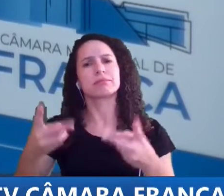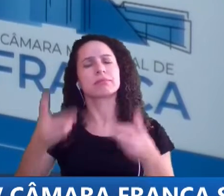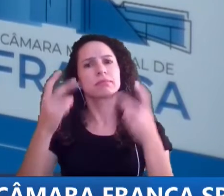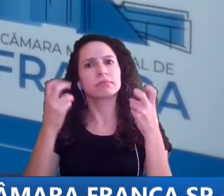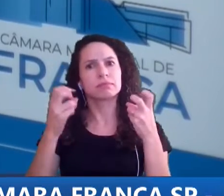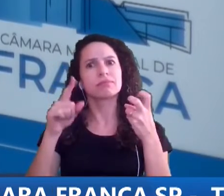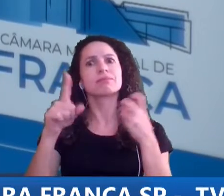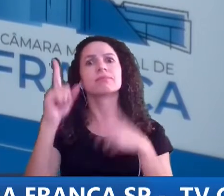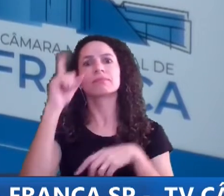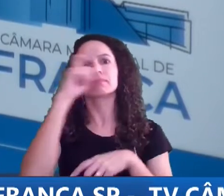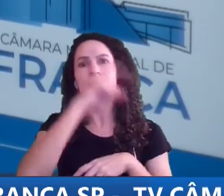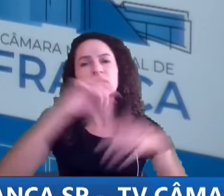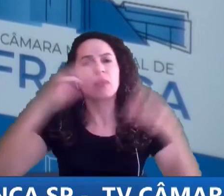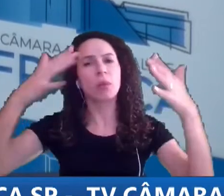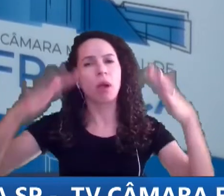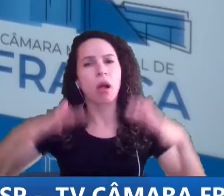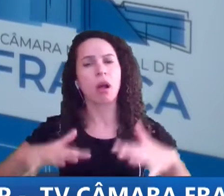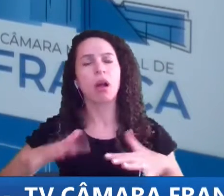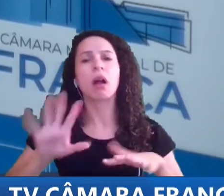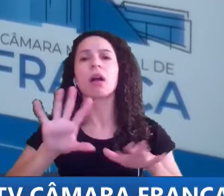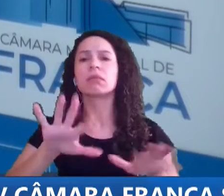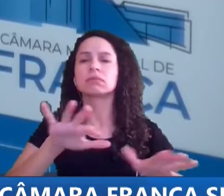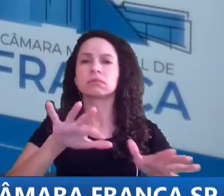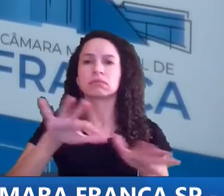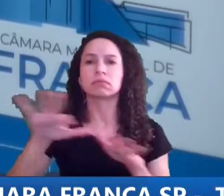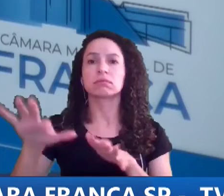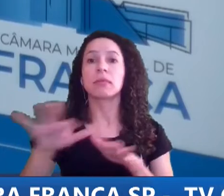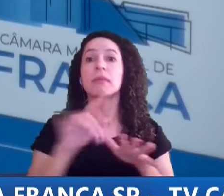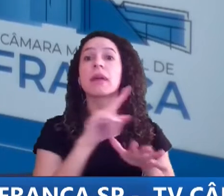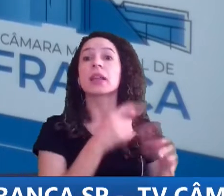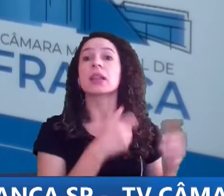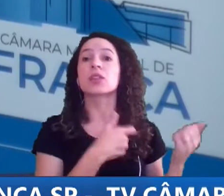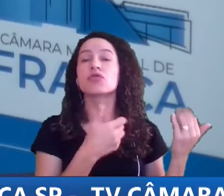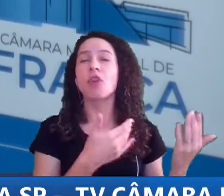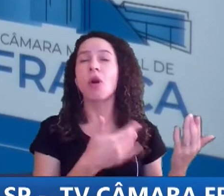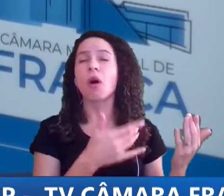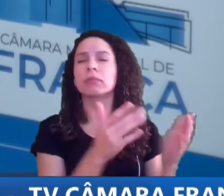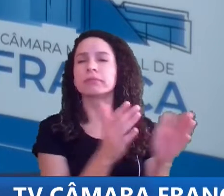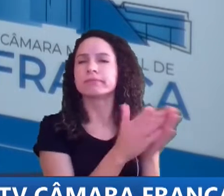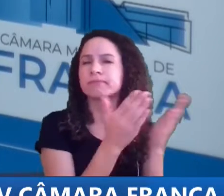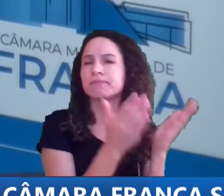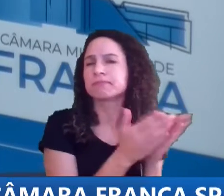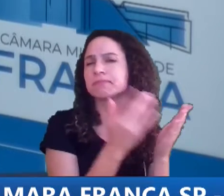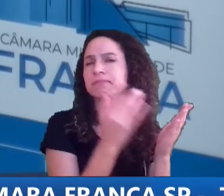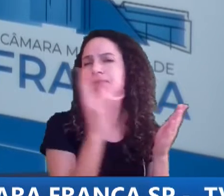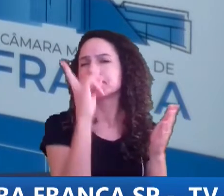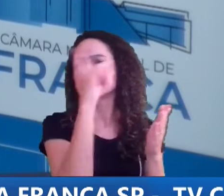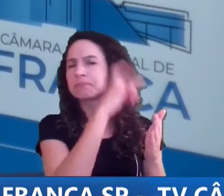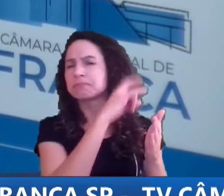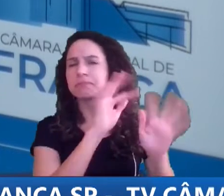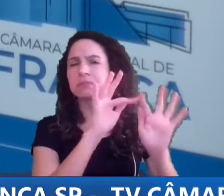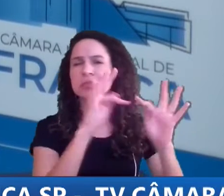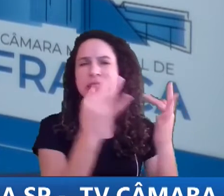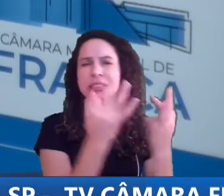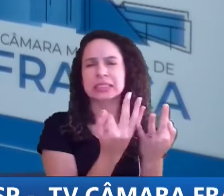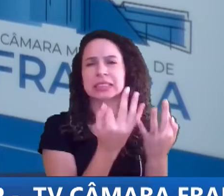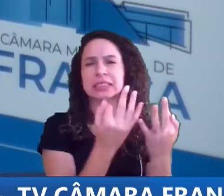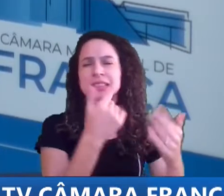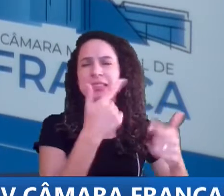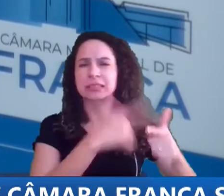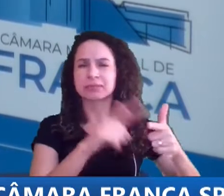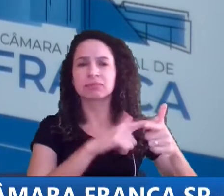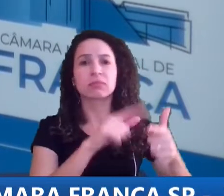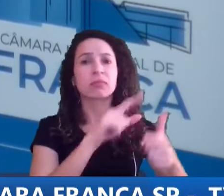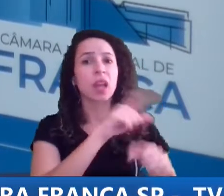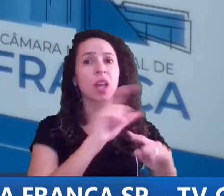e os jovens que vêm de famílias marginalizadas e empobrecidas? O que eles fazem? Eles não têm cartão de